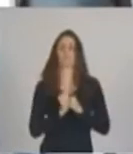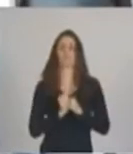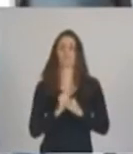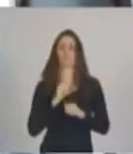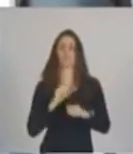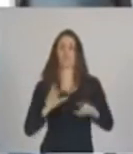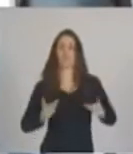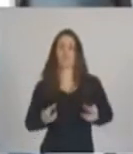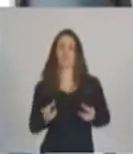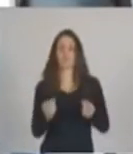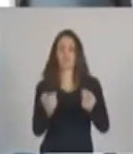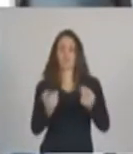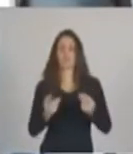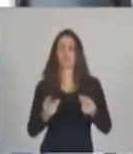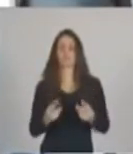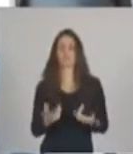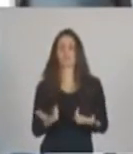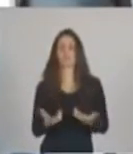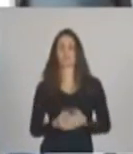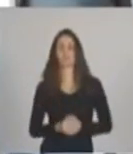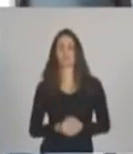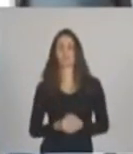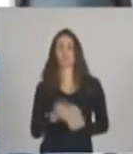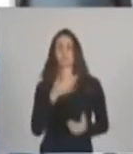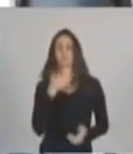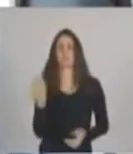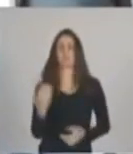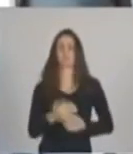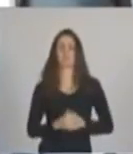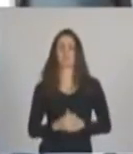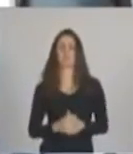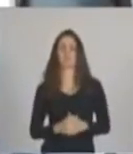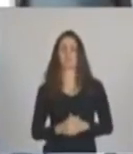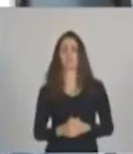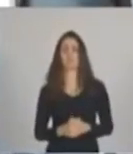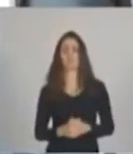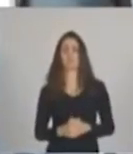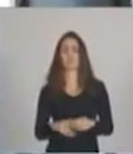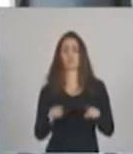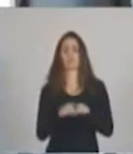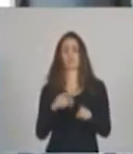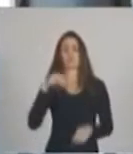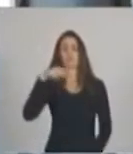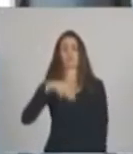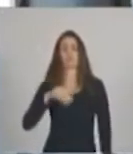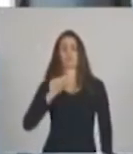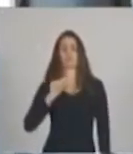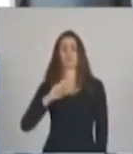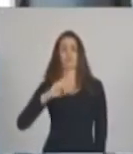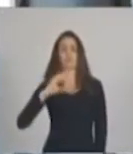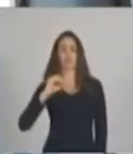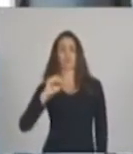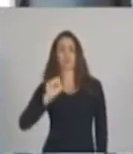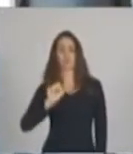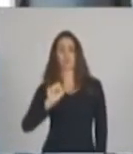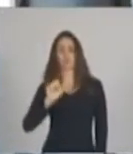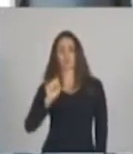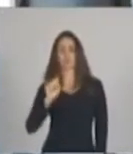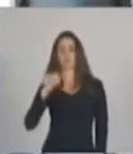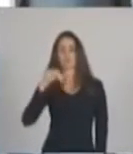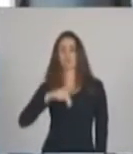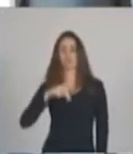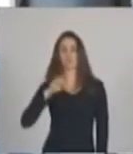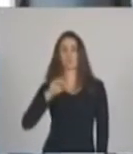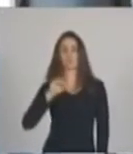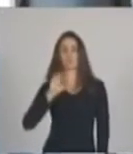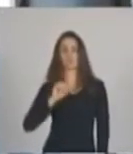contra ele há alguns anos. E também em favor de Marcos Antônio de Souza Paula, do município